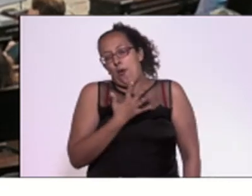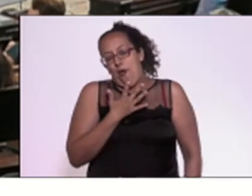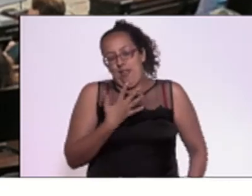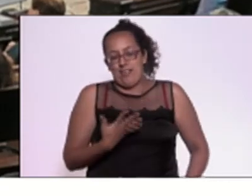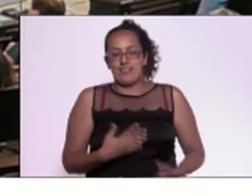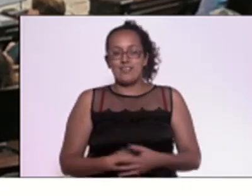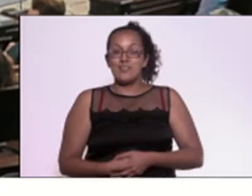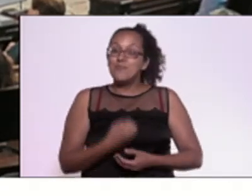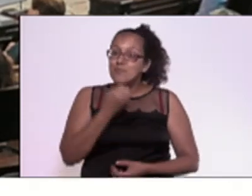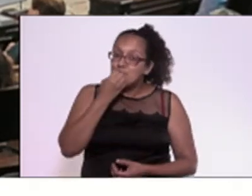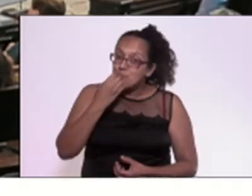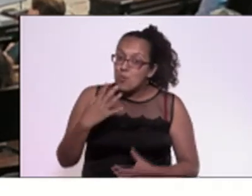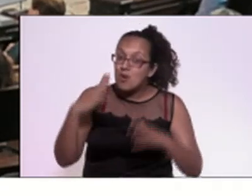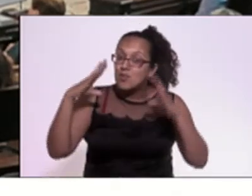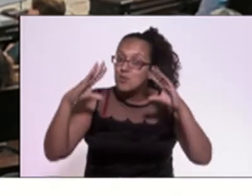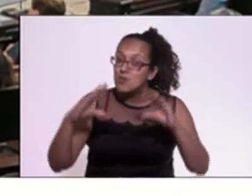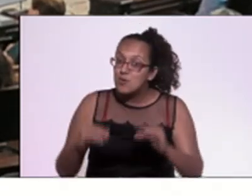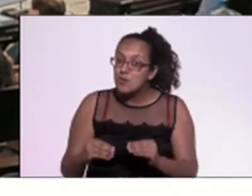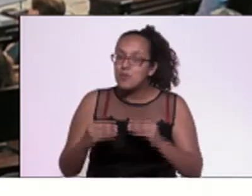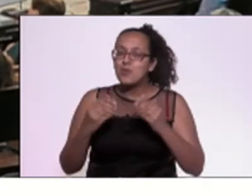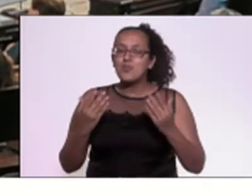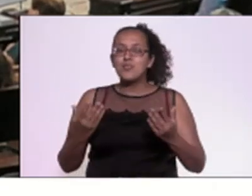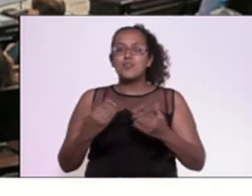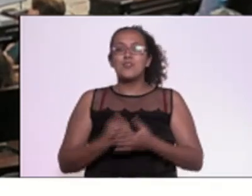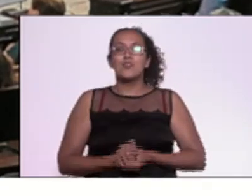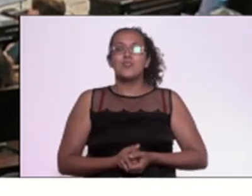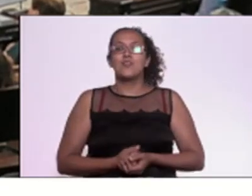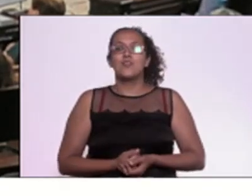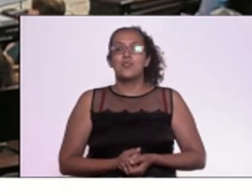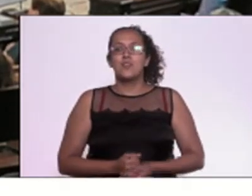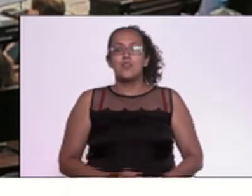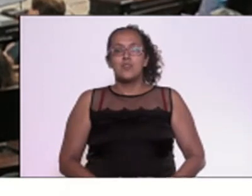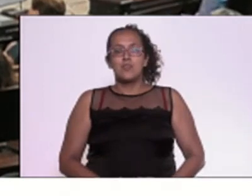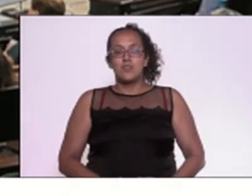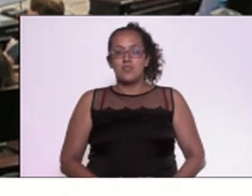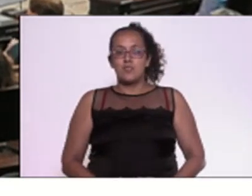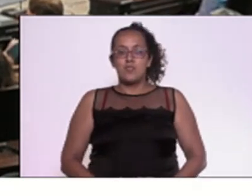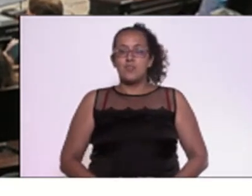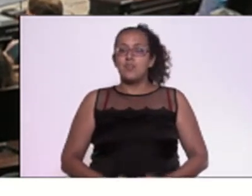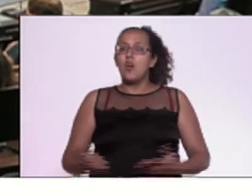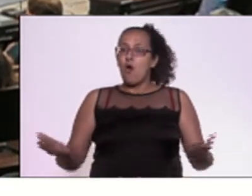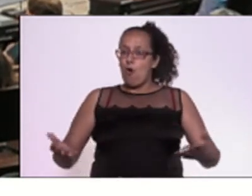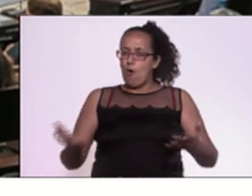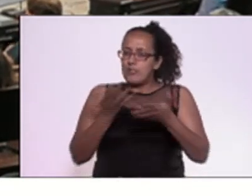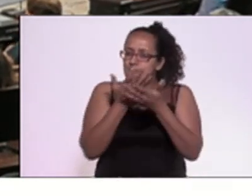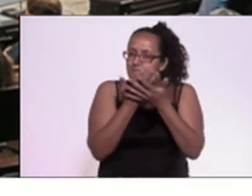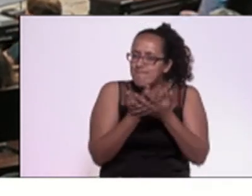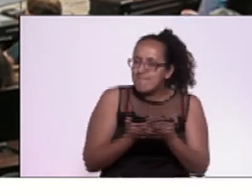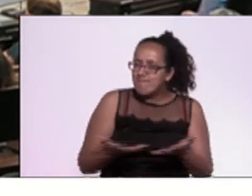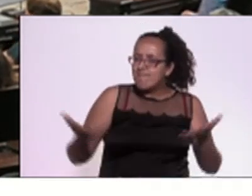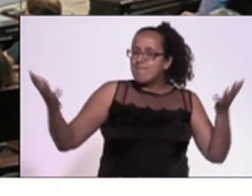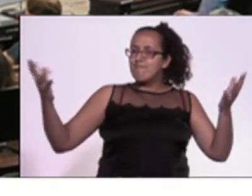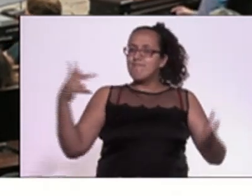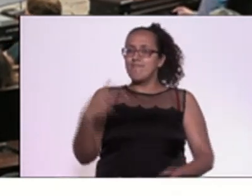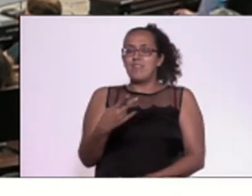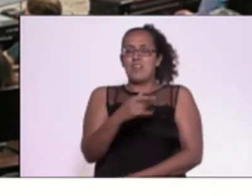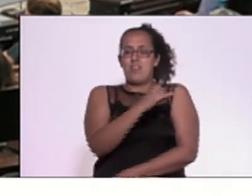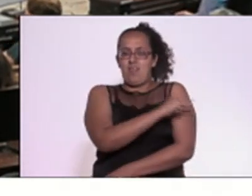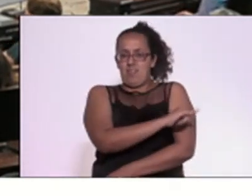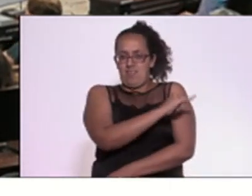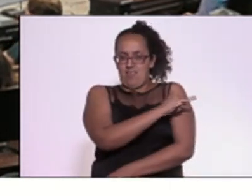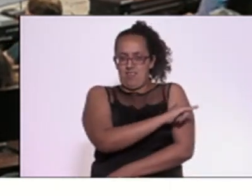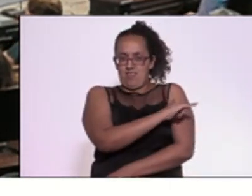que tem o Rio de Janeiro pelo trabalho que você faz. Não é simples, eu tenho aqui na mesa diversas